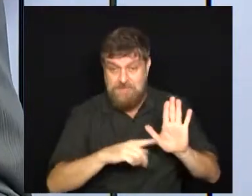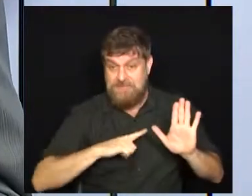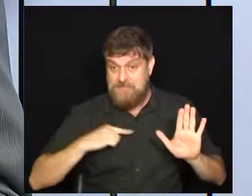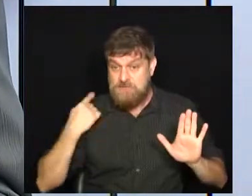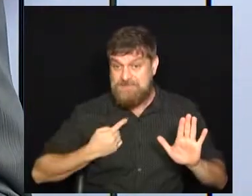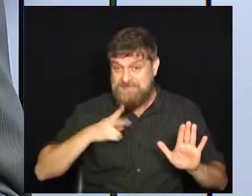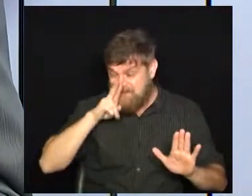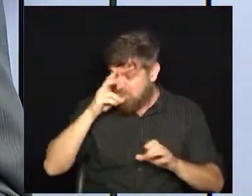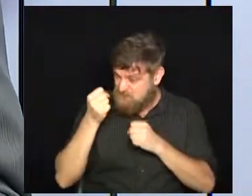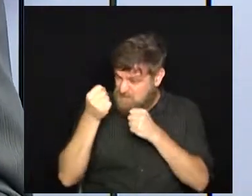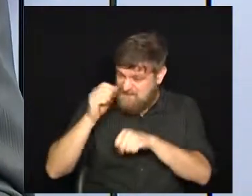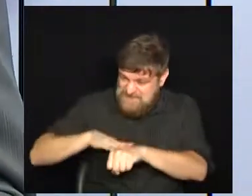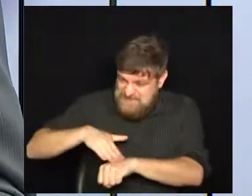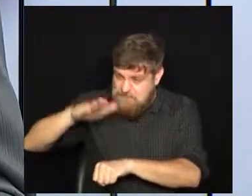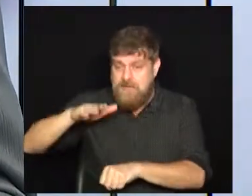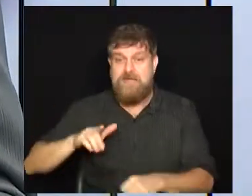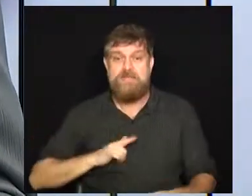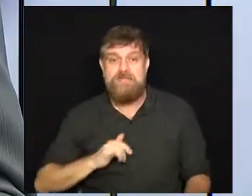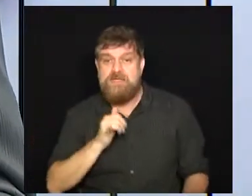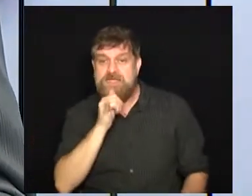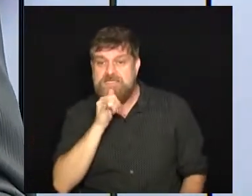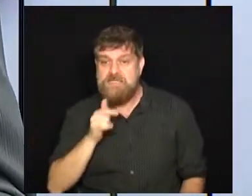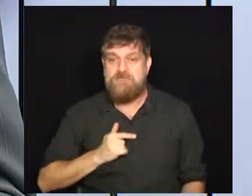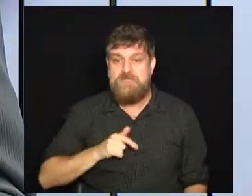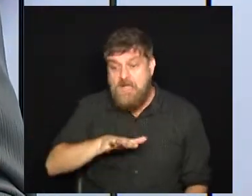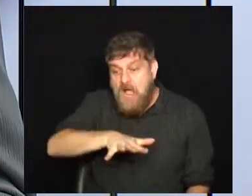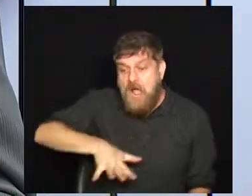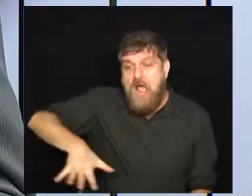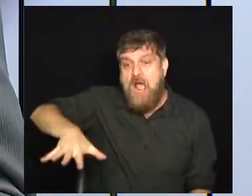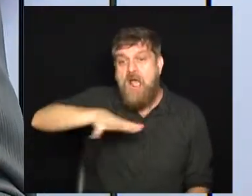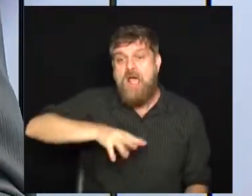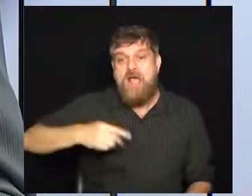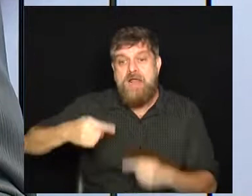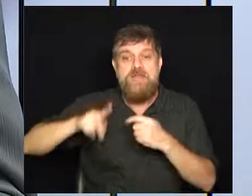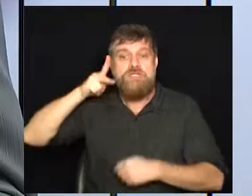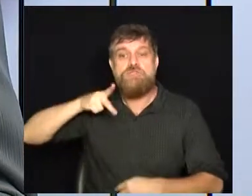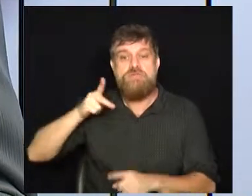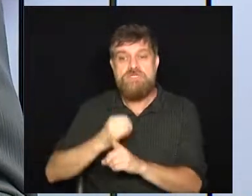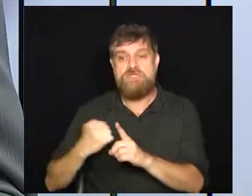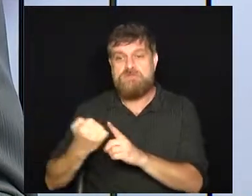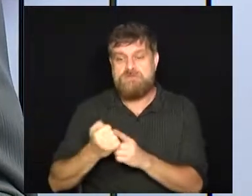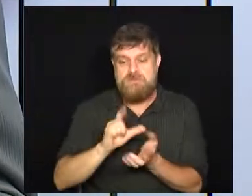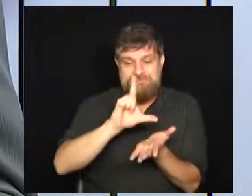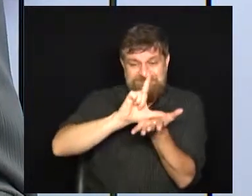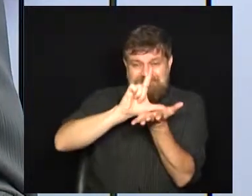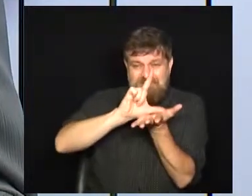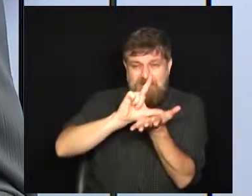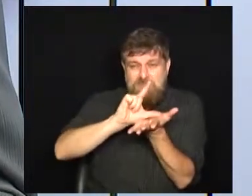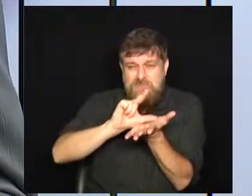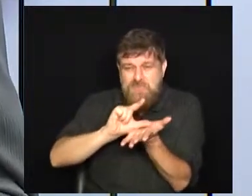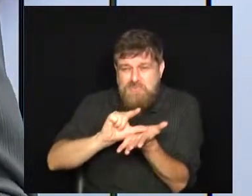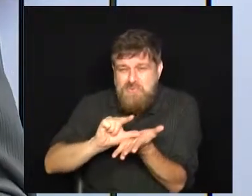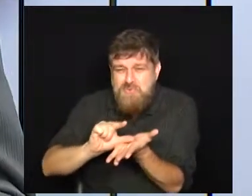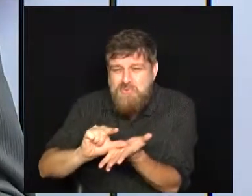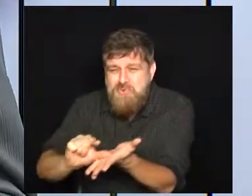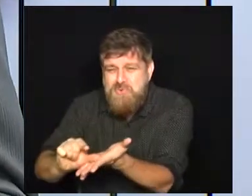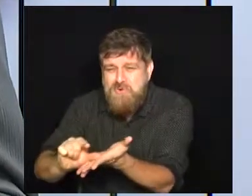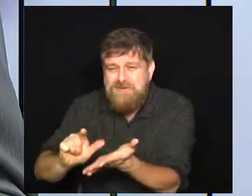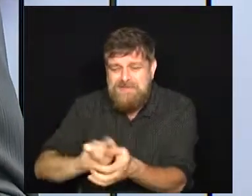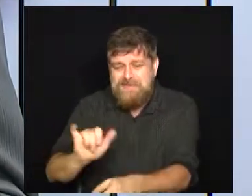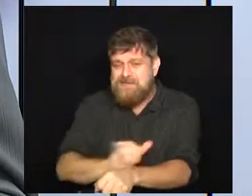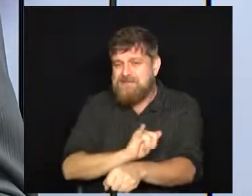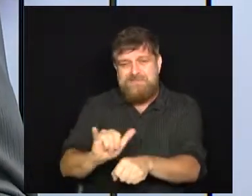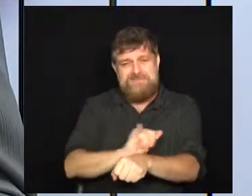isso combatendo, por exemplo, os cortes nas áreas de políticas sociais. Isso é um ataque